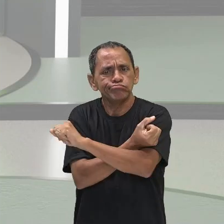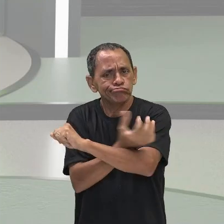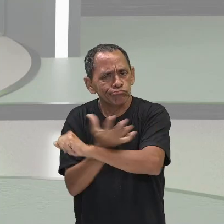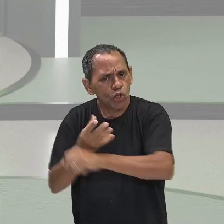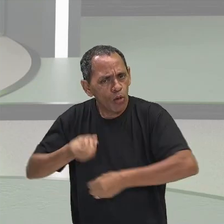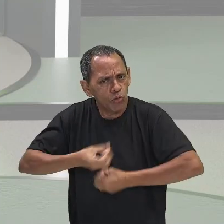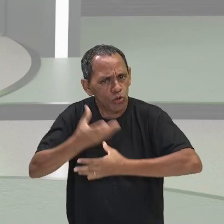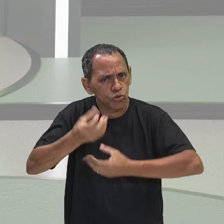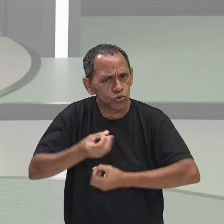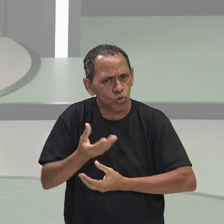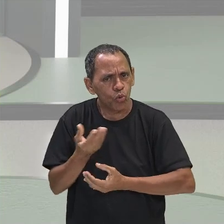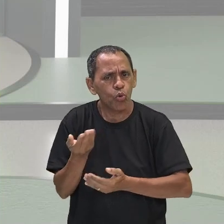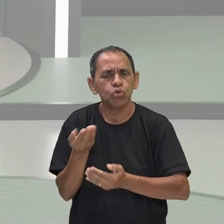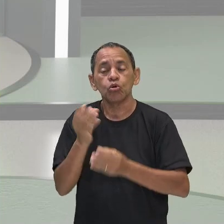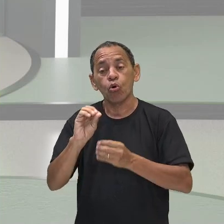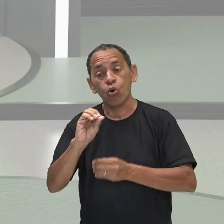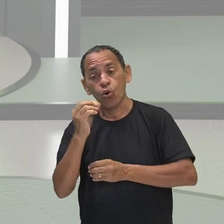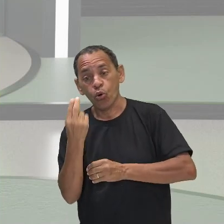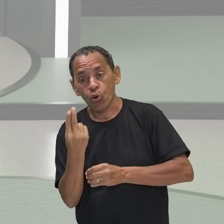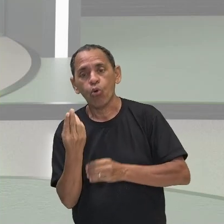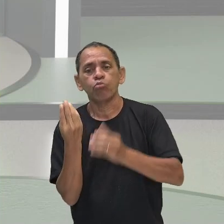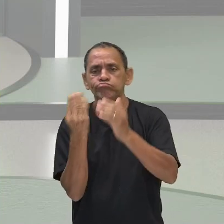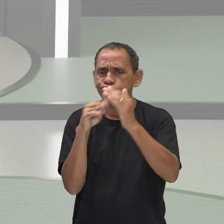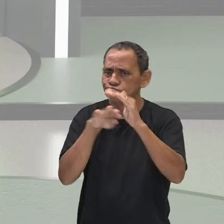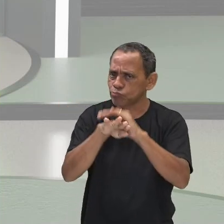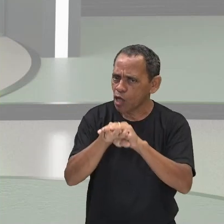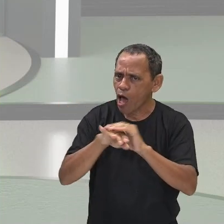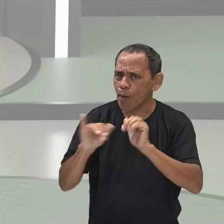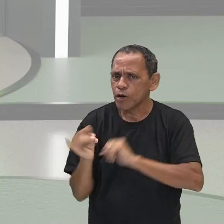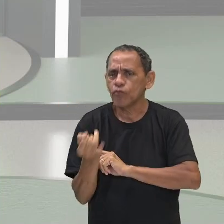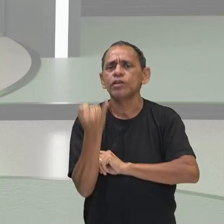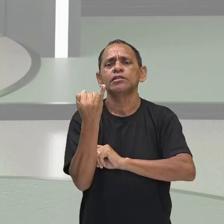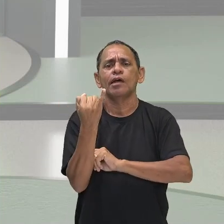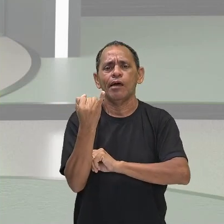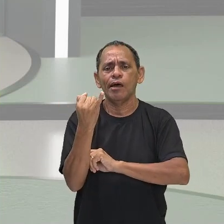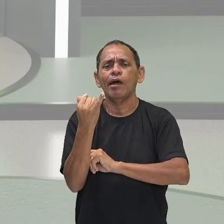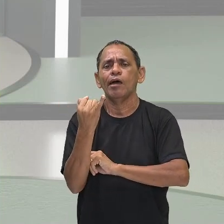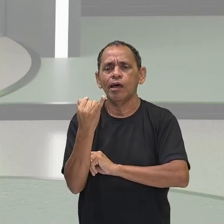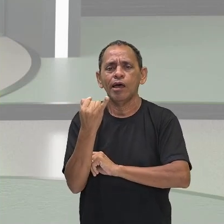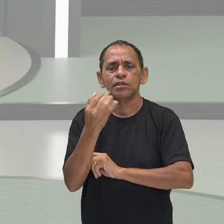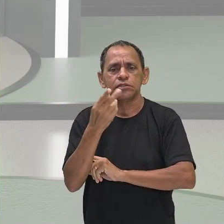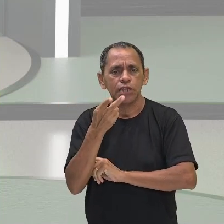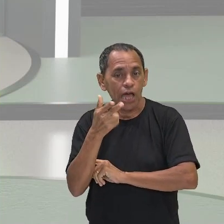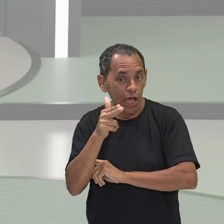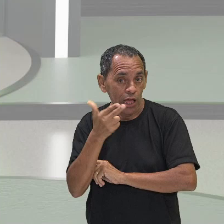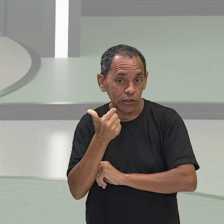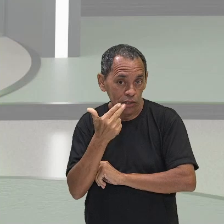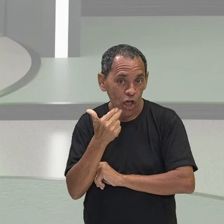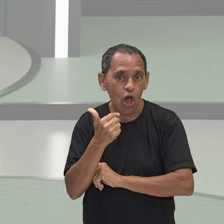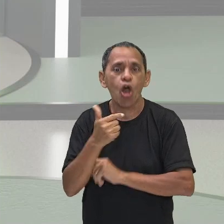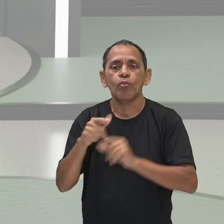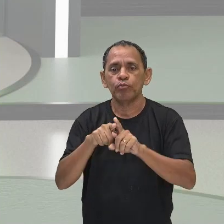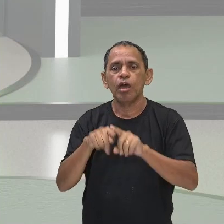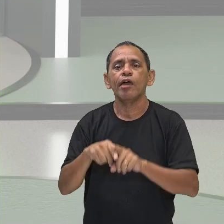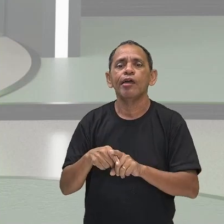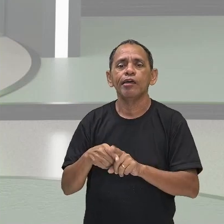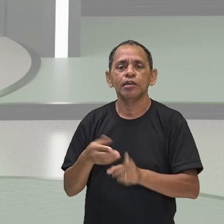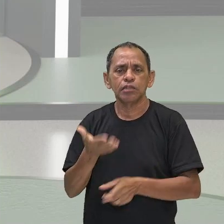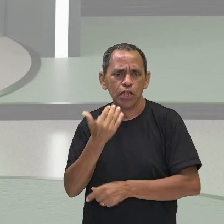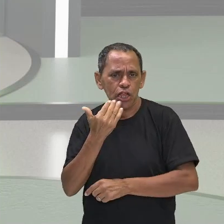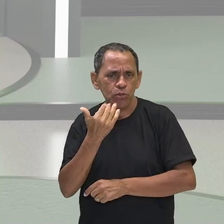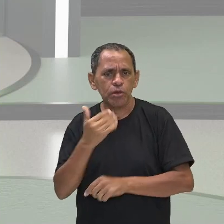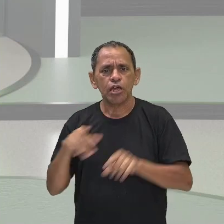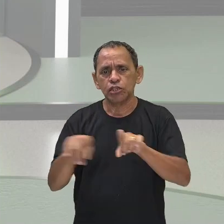conseguir armazenar e vai ser aproveitada como nutrientes dentro da nossa dieta alimentar. Então, a gente já começa